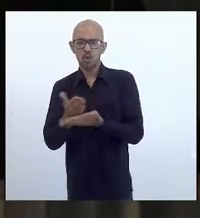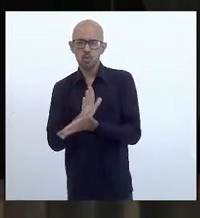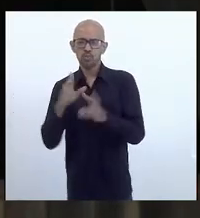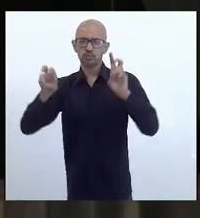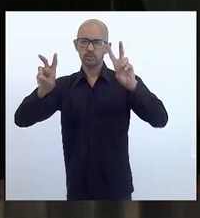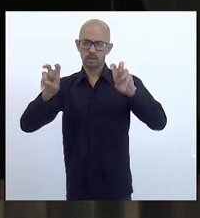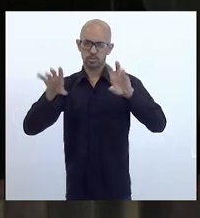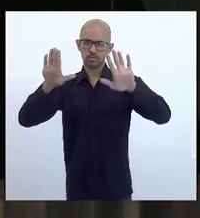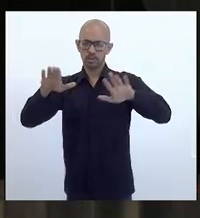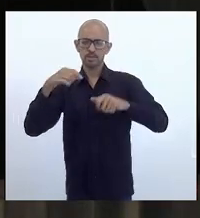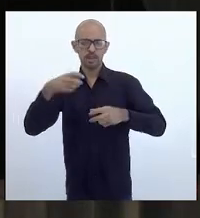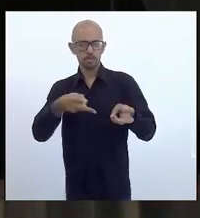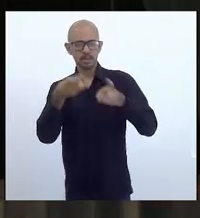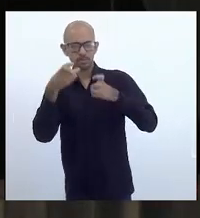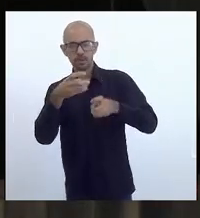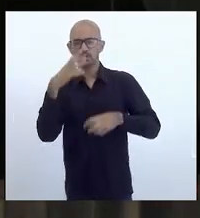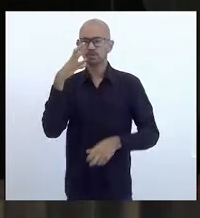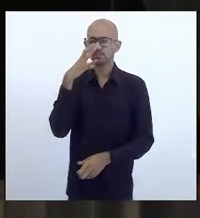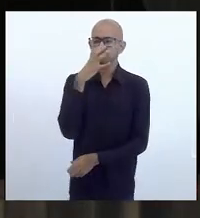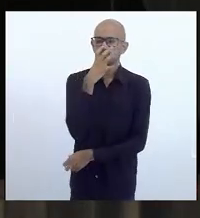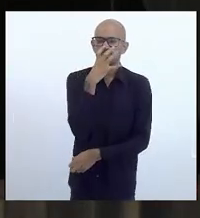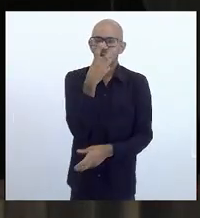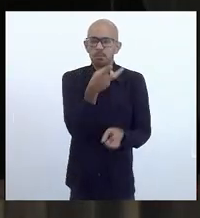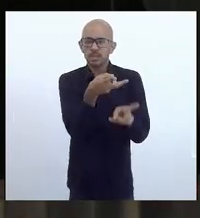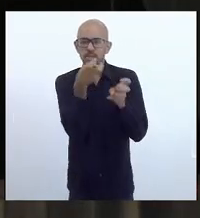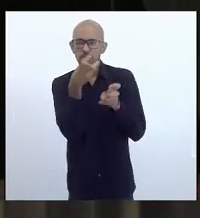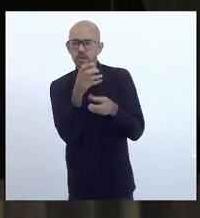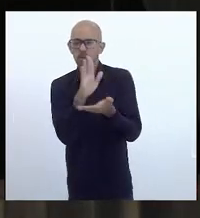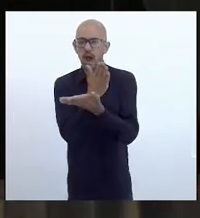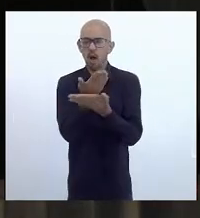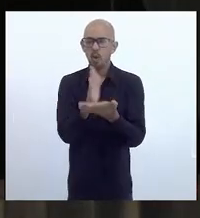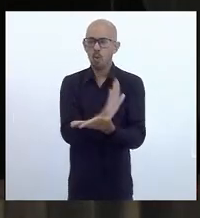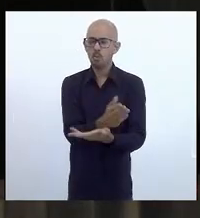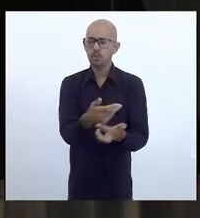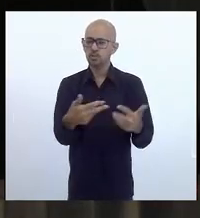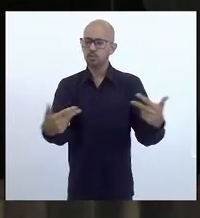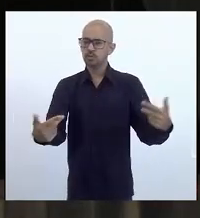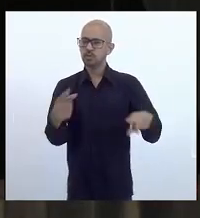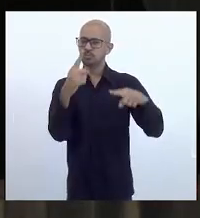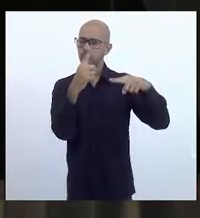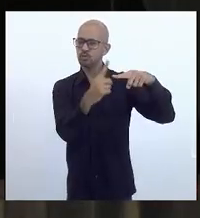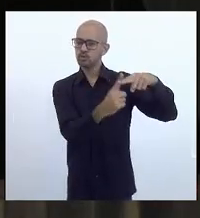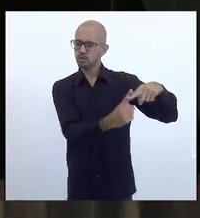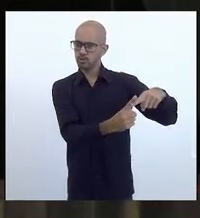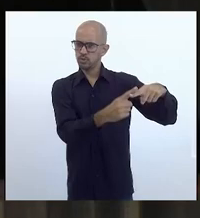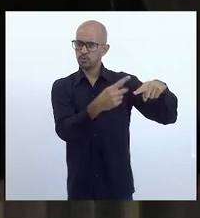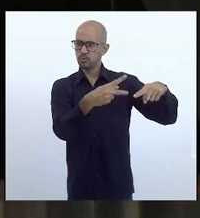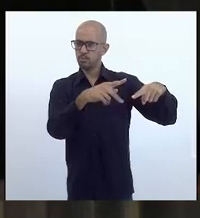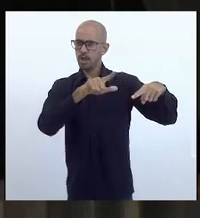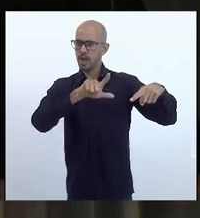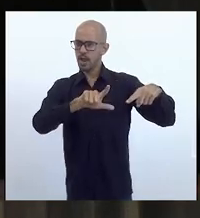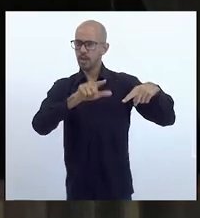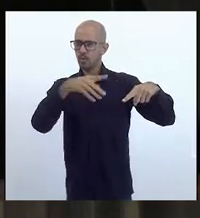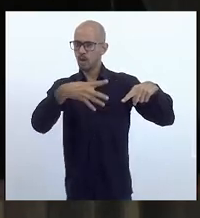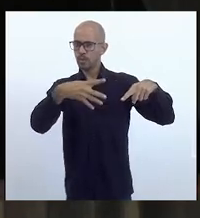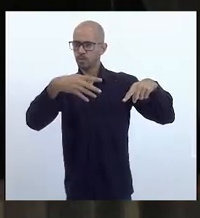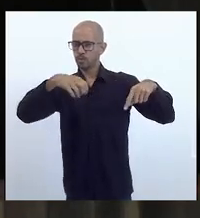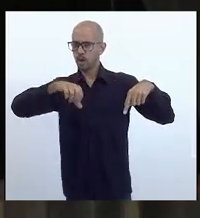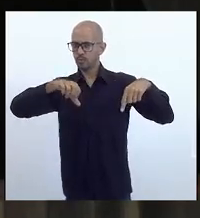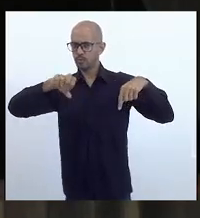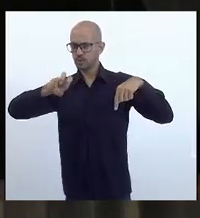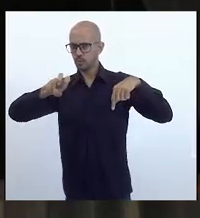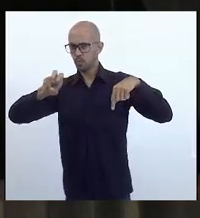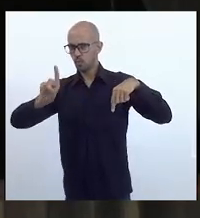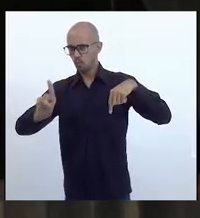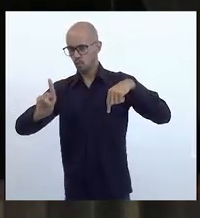que identifiquei alguns pontos positivos na apresentação do PL 4951 de